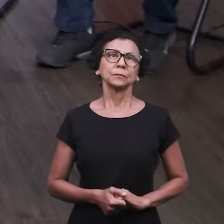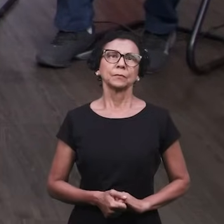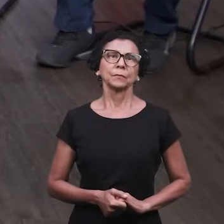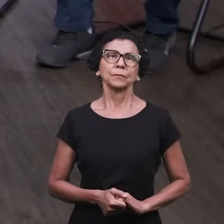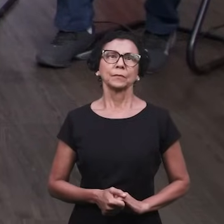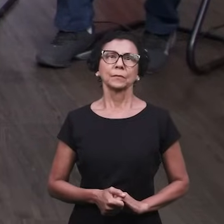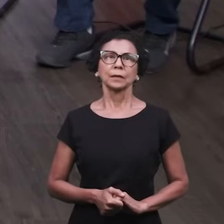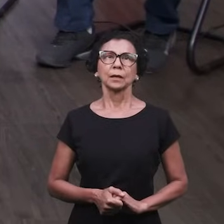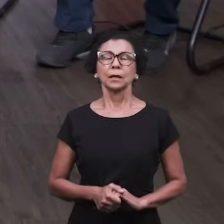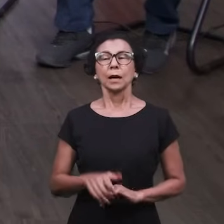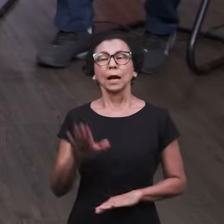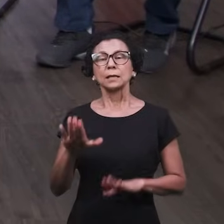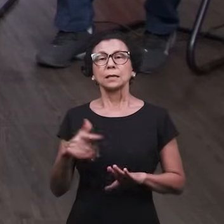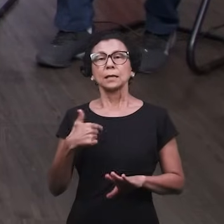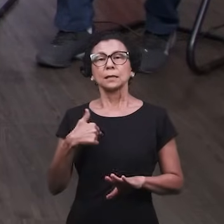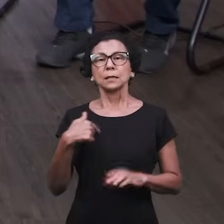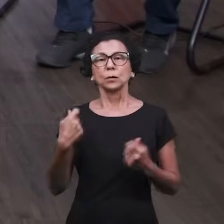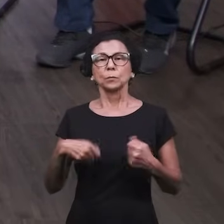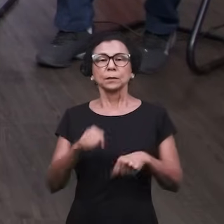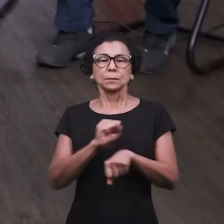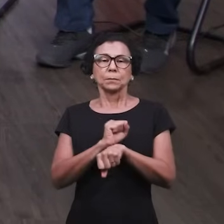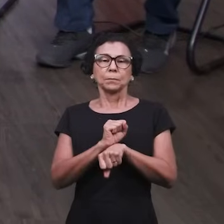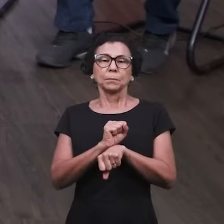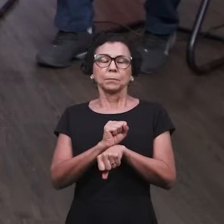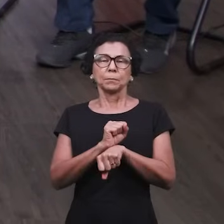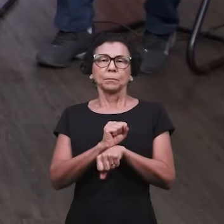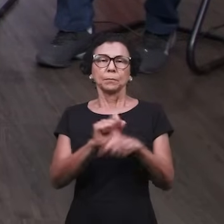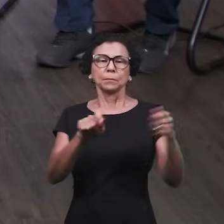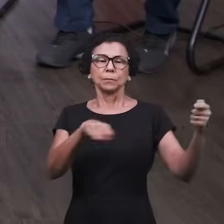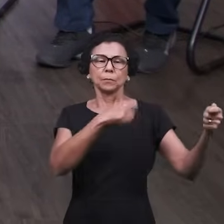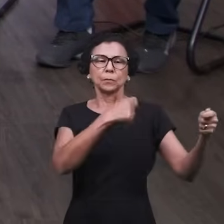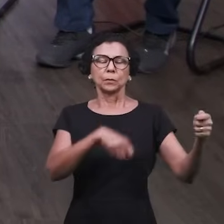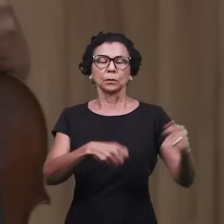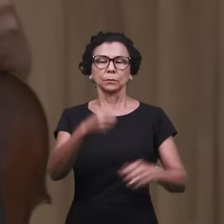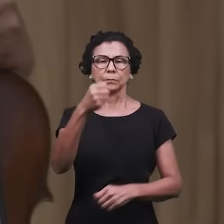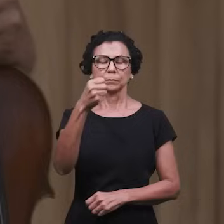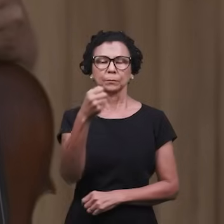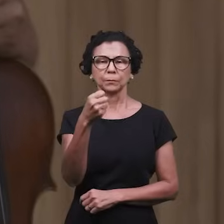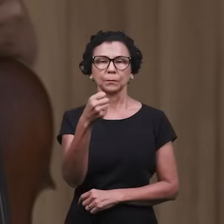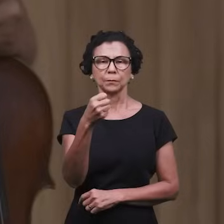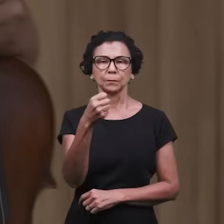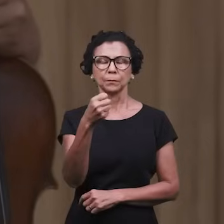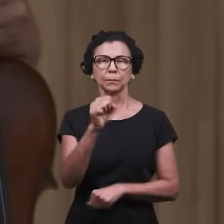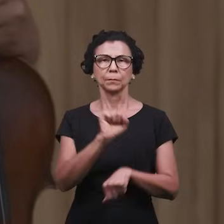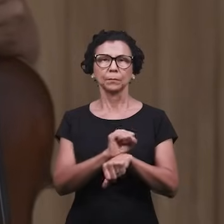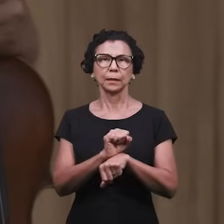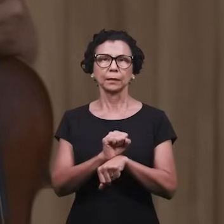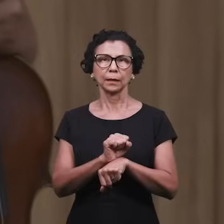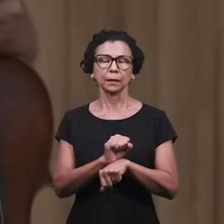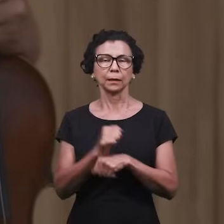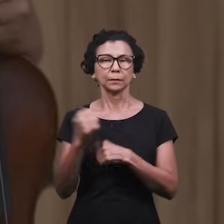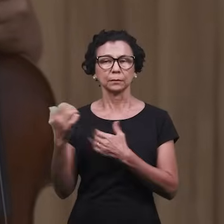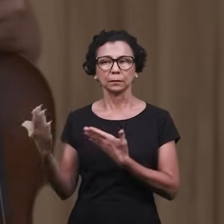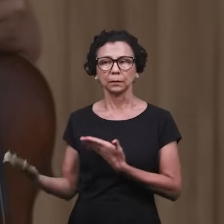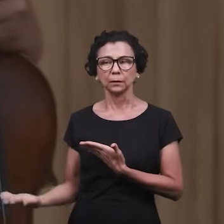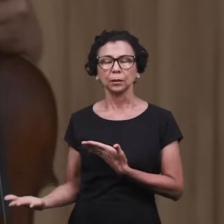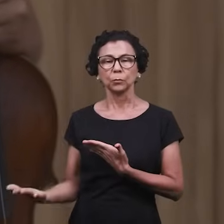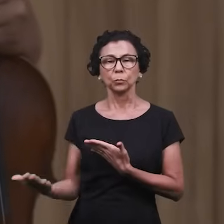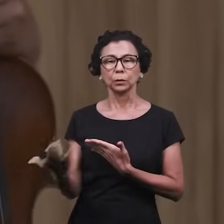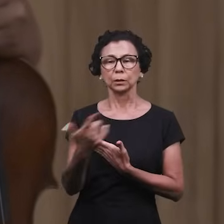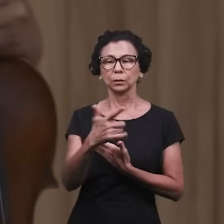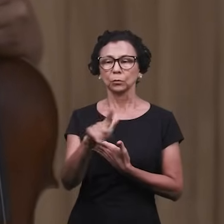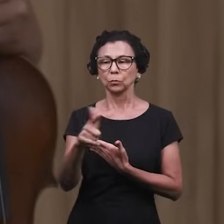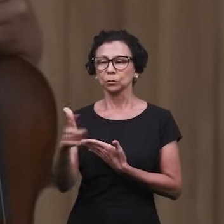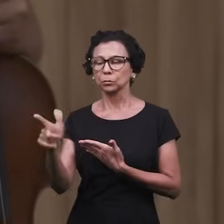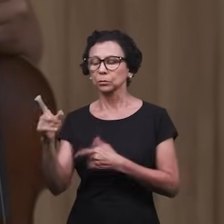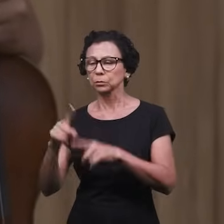naquele momento é a minha pausa. Às vezes a letra, às vezes o momento que está sendo gerado ali, junto com os instrumentos